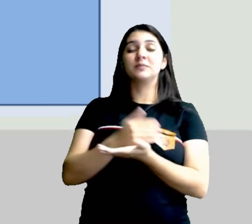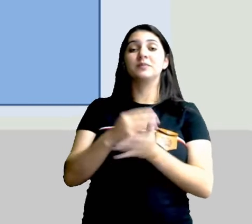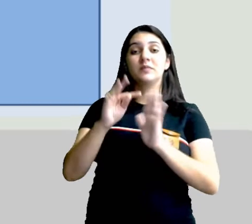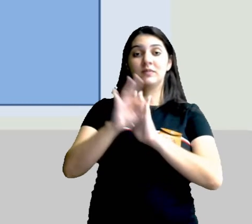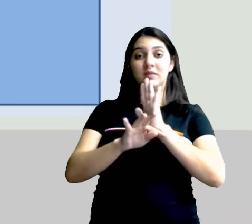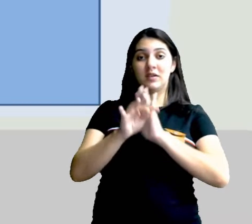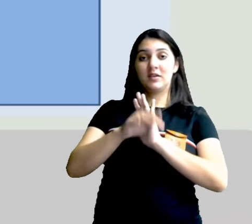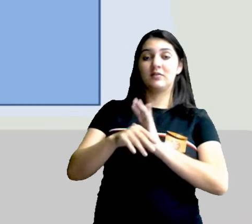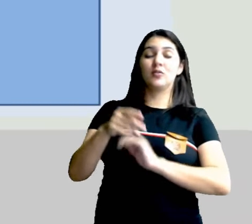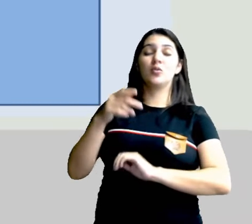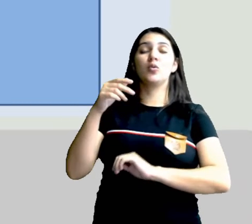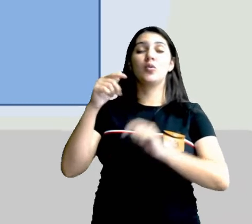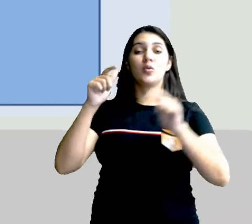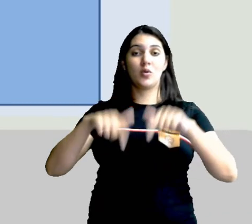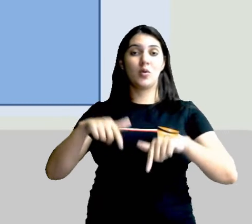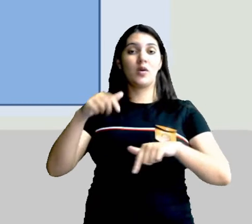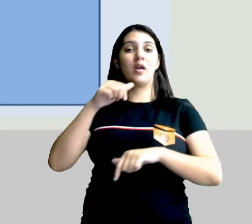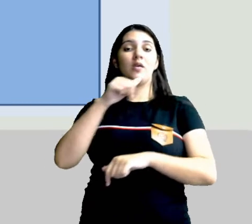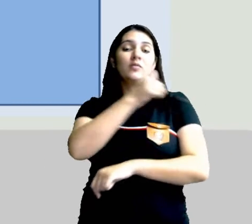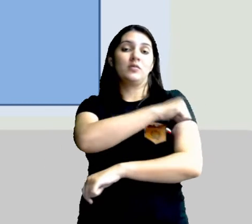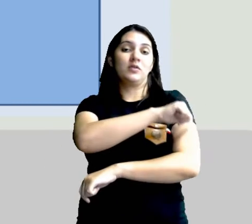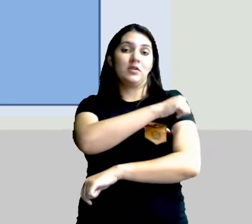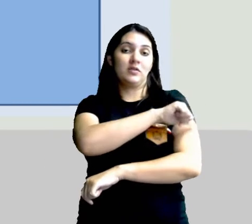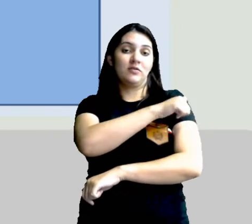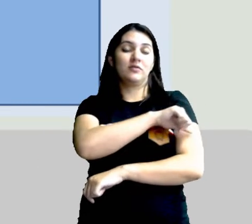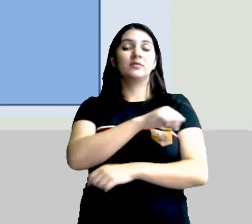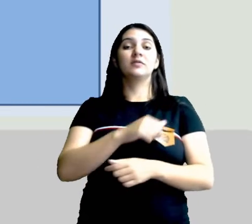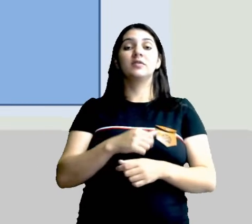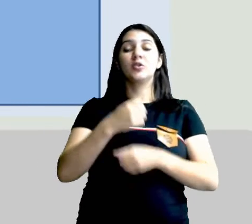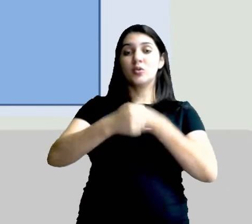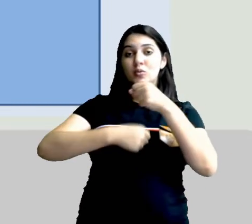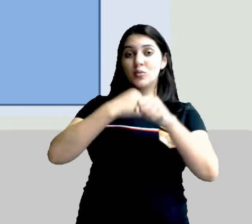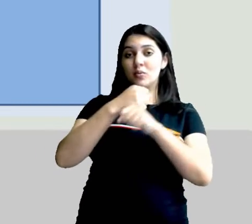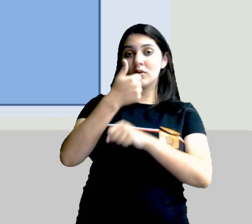Terra, Rio de Janeiro, Mar de Ideias,